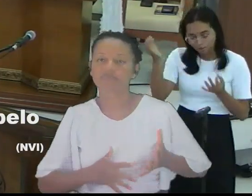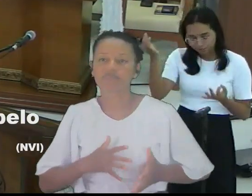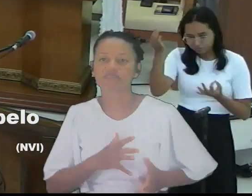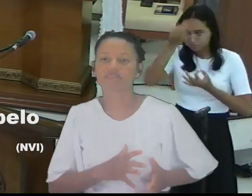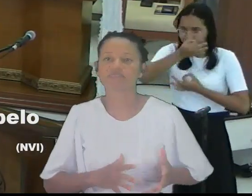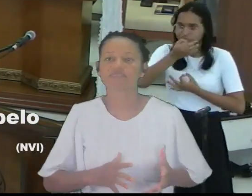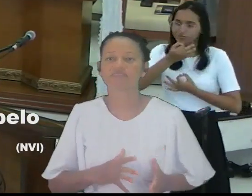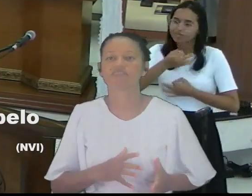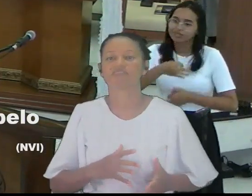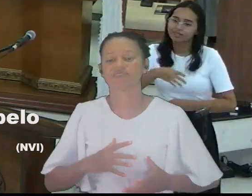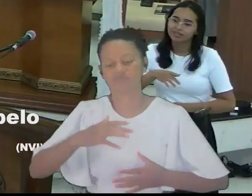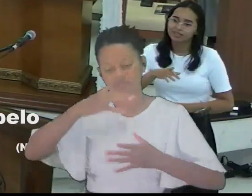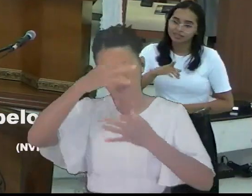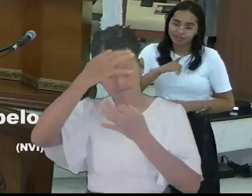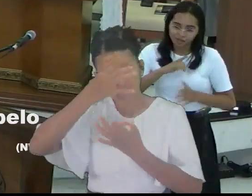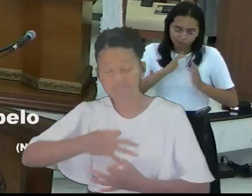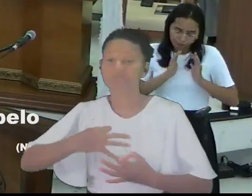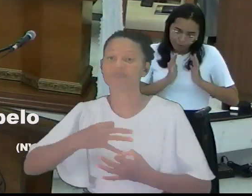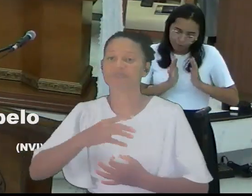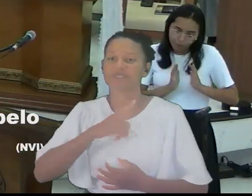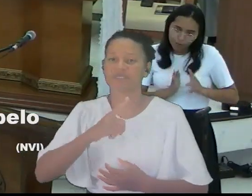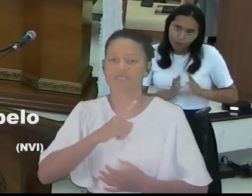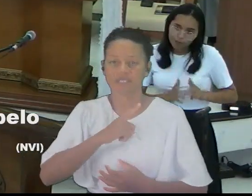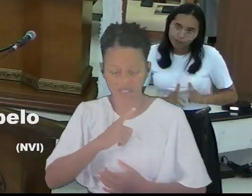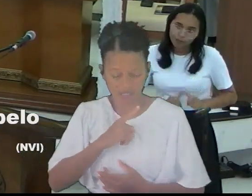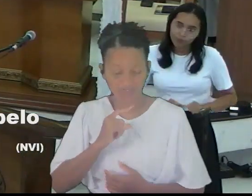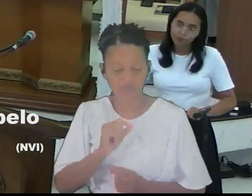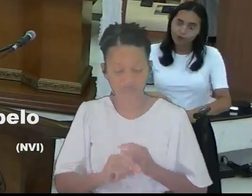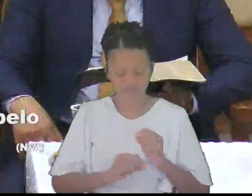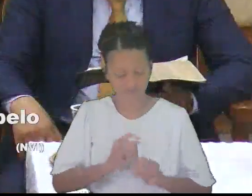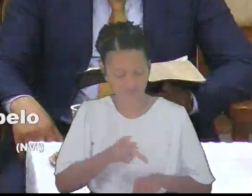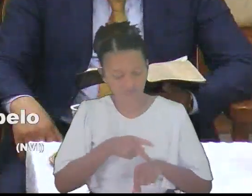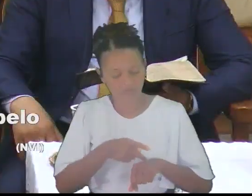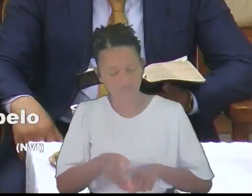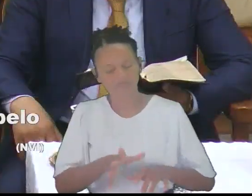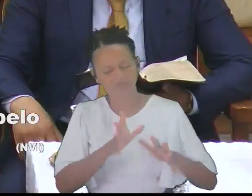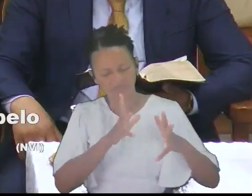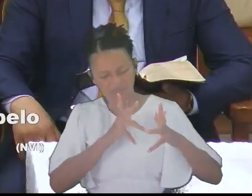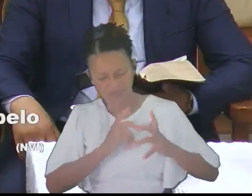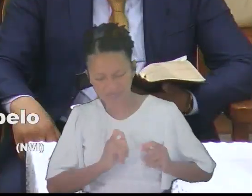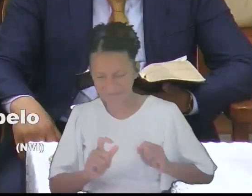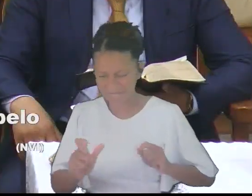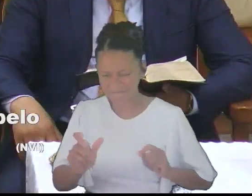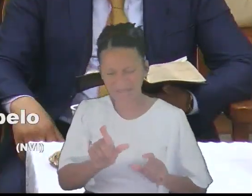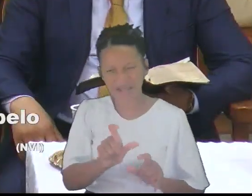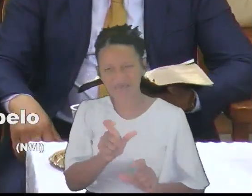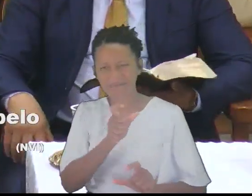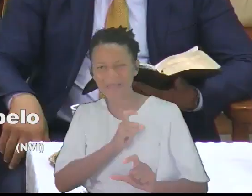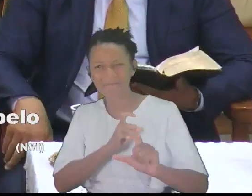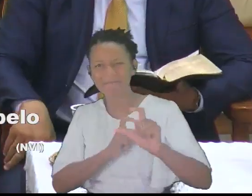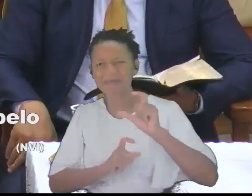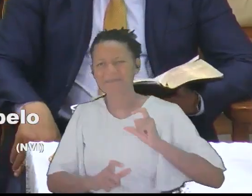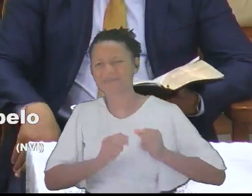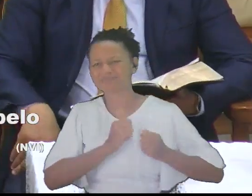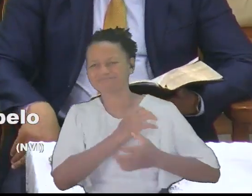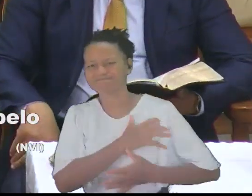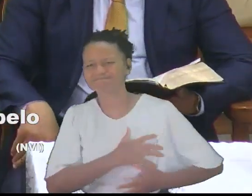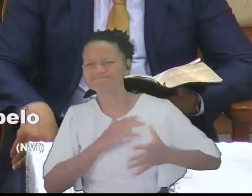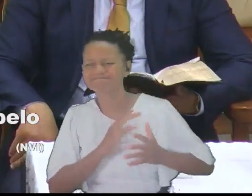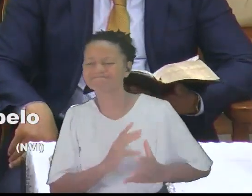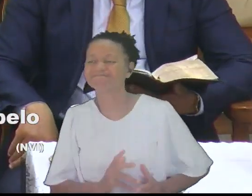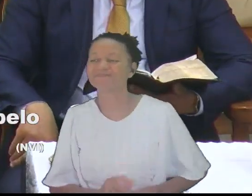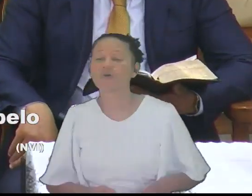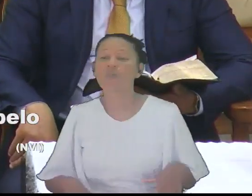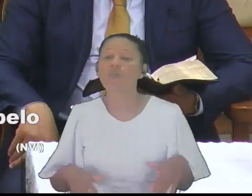santificá-la. Tendo-a purificado pelo lavar da água por meio de quê, meus irmãos? Qual é a